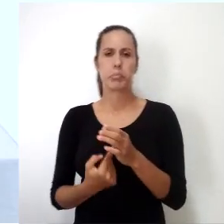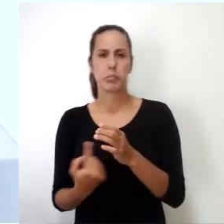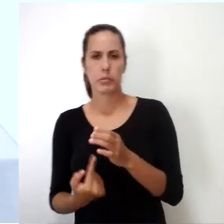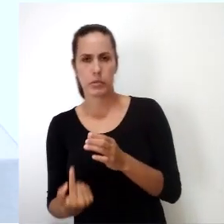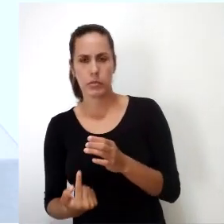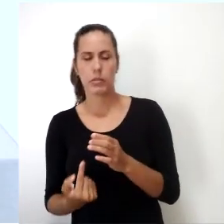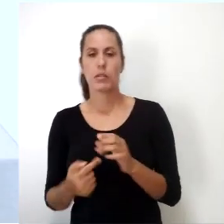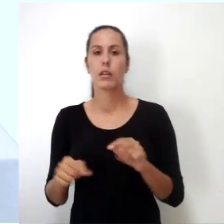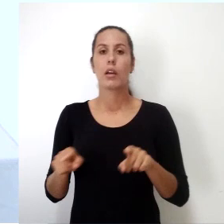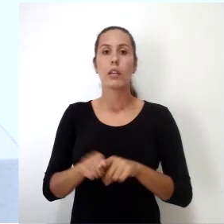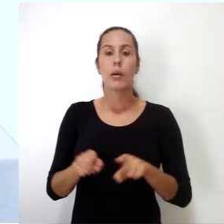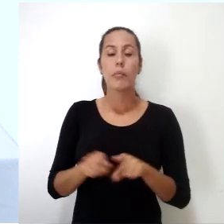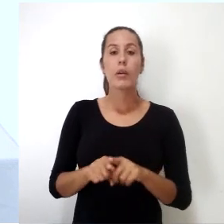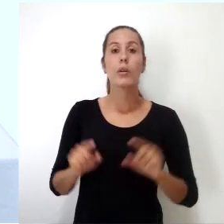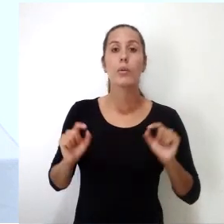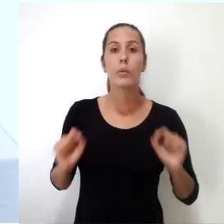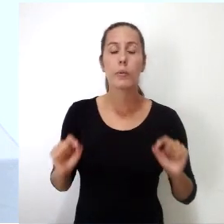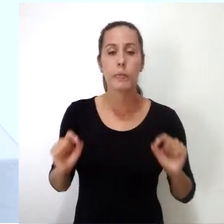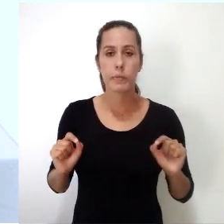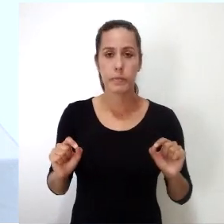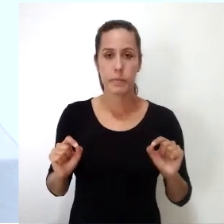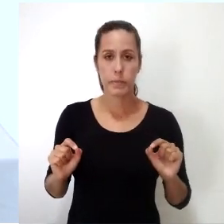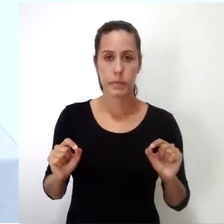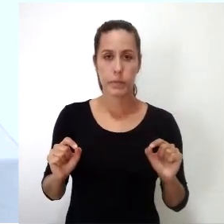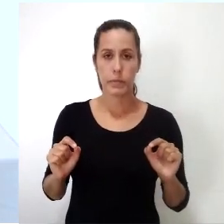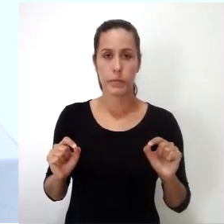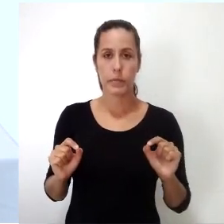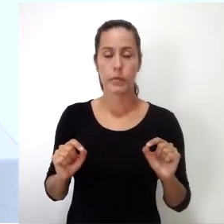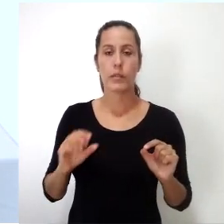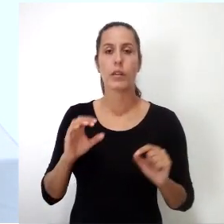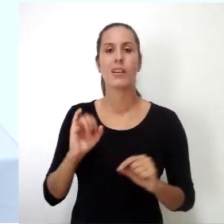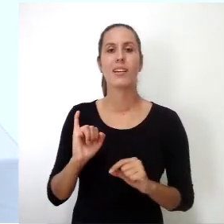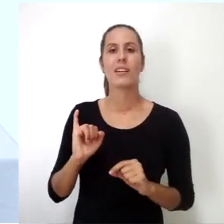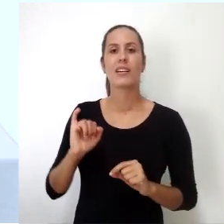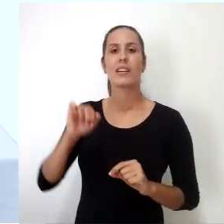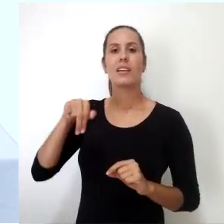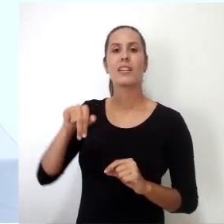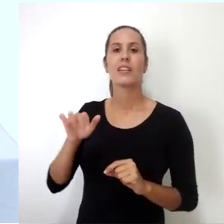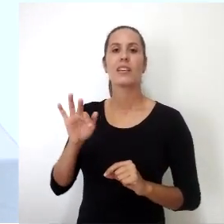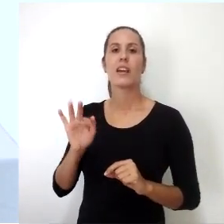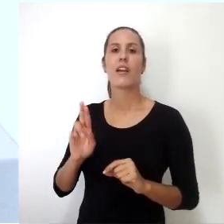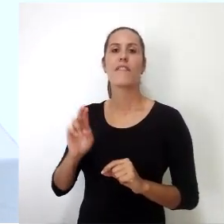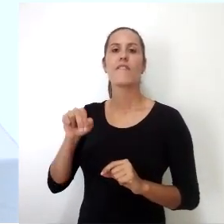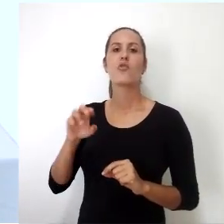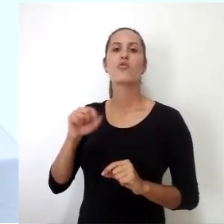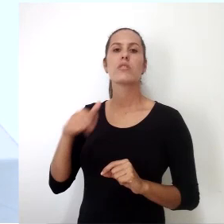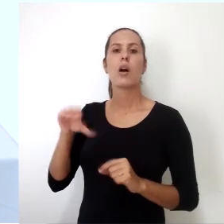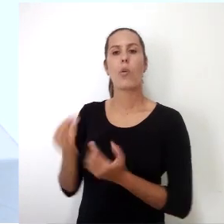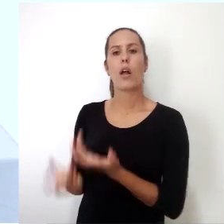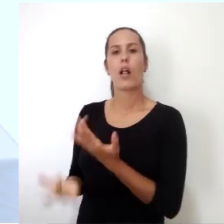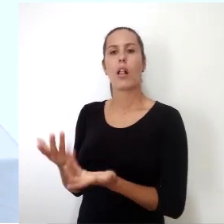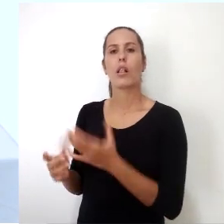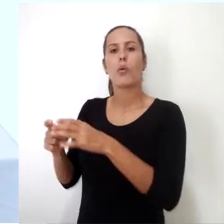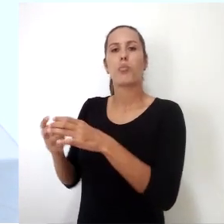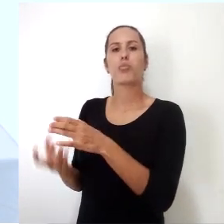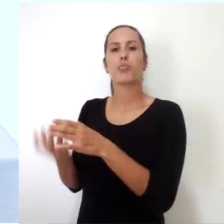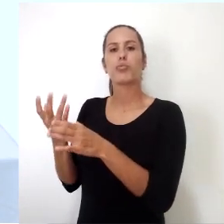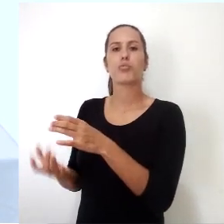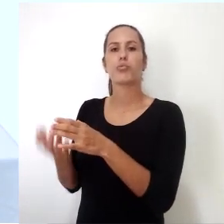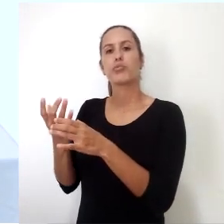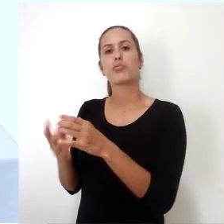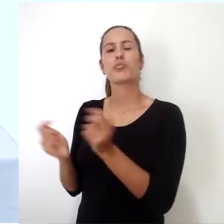gente pode triturar, a gente pode utilizar a maceração e a gente pode utilizar a